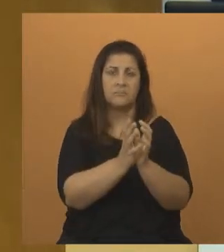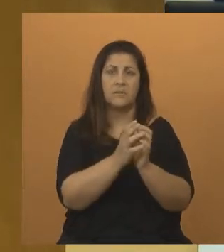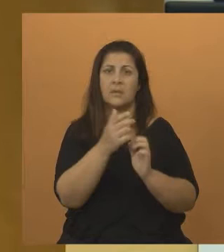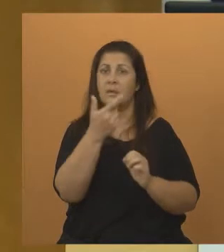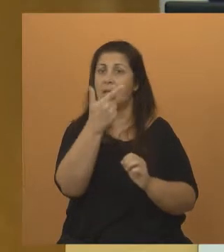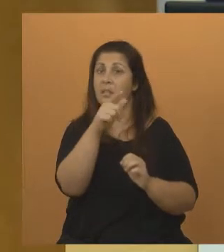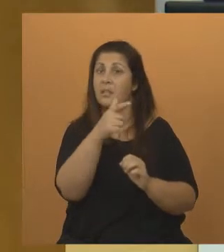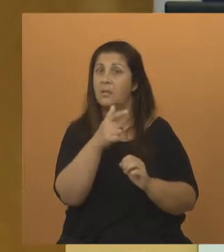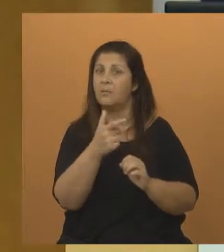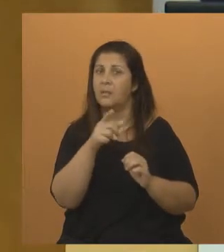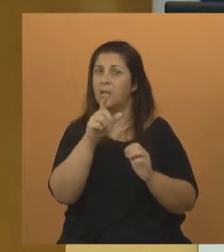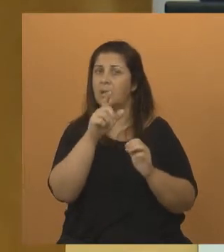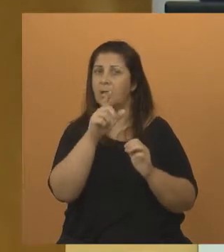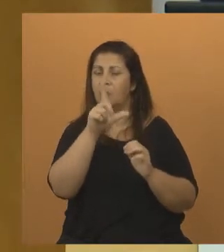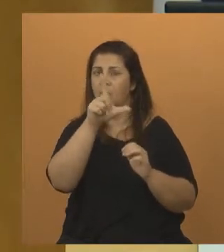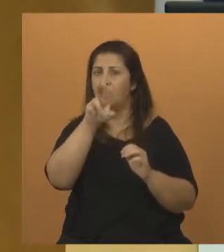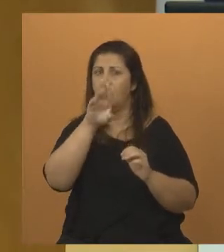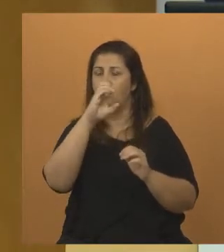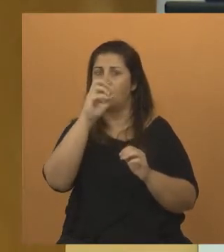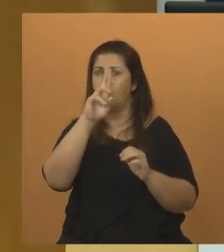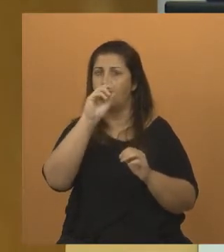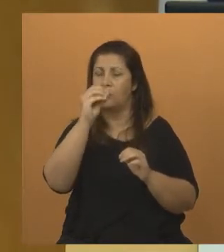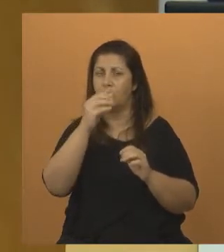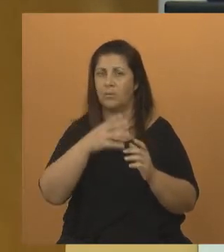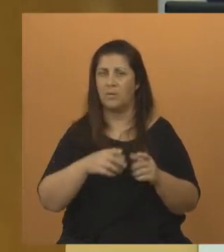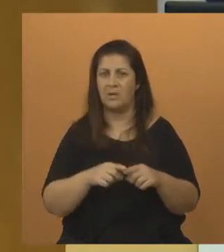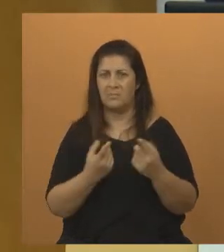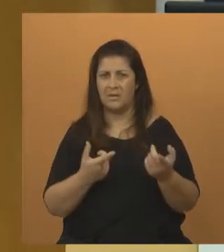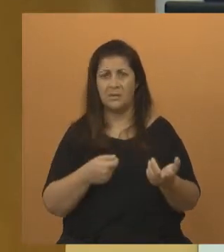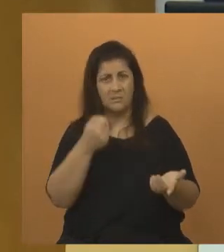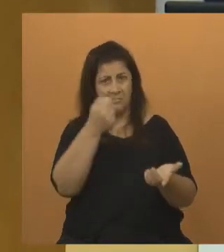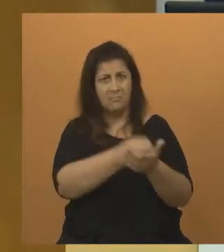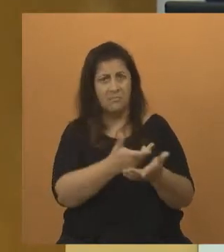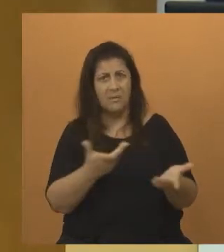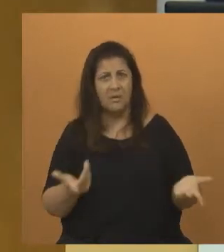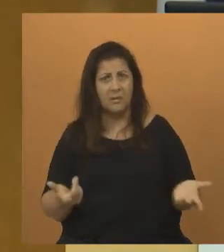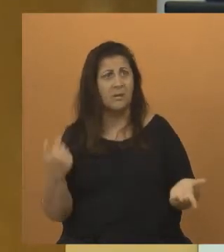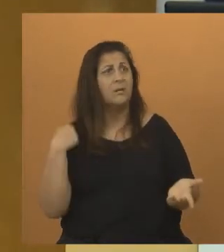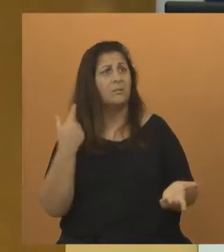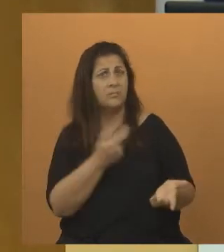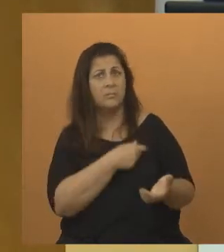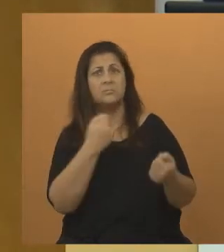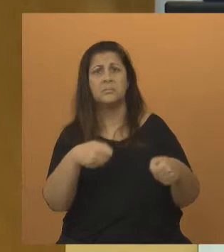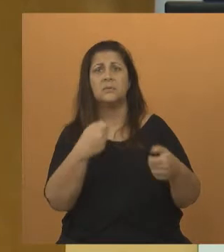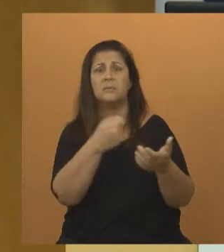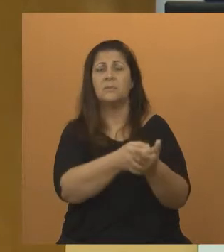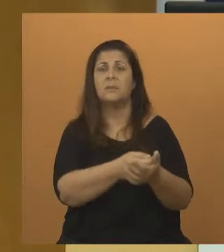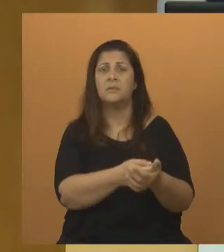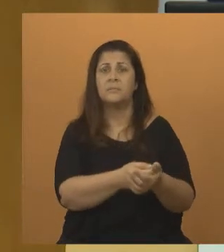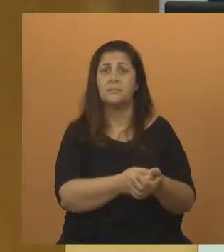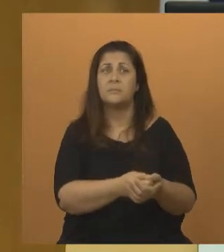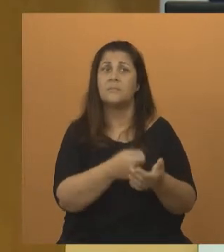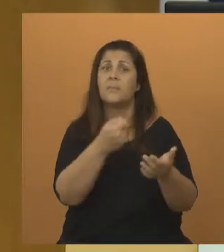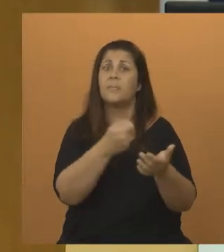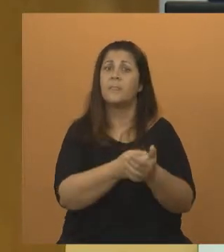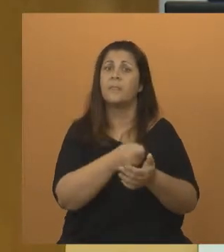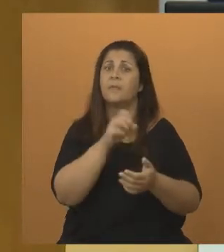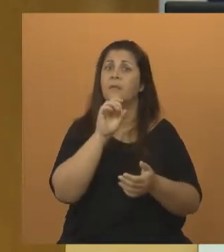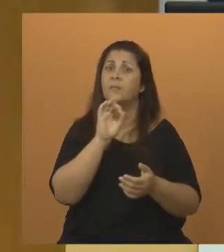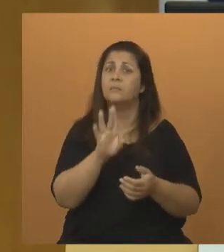fins lucrativos, né? E aí muitas pessoas falam, mas eles cobram dos associados, mas eles cobram